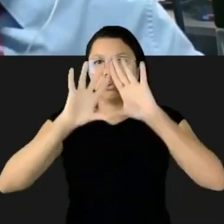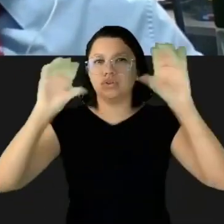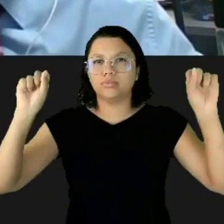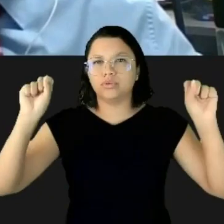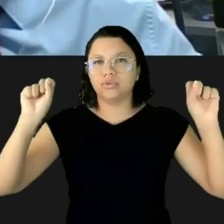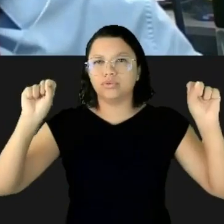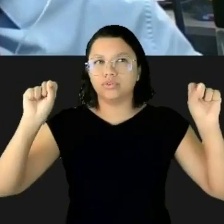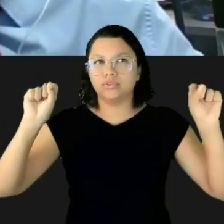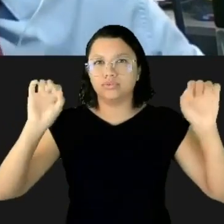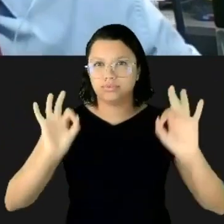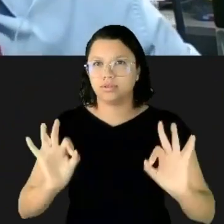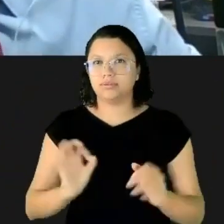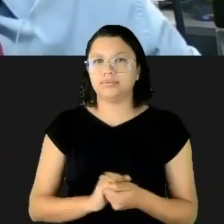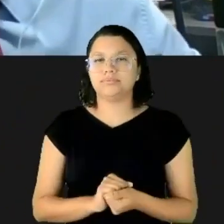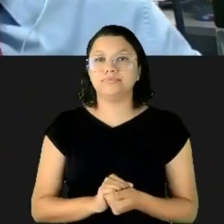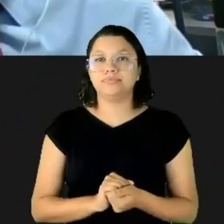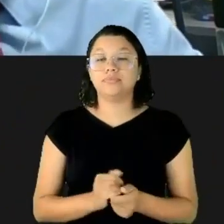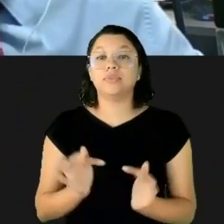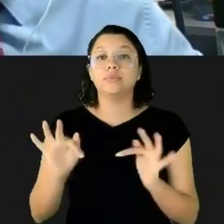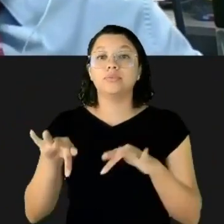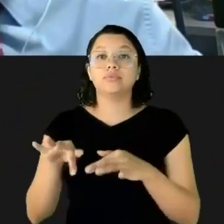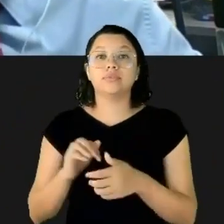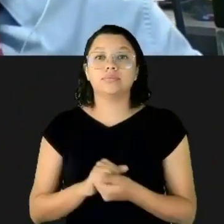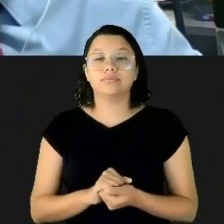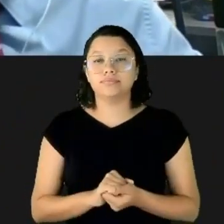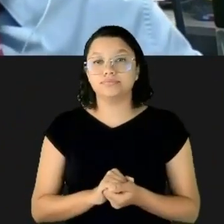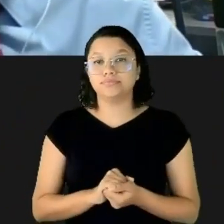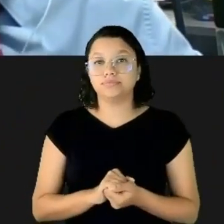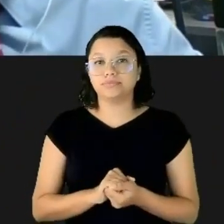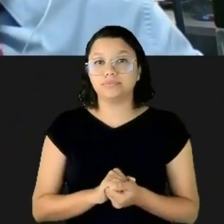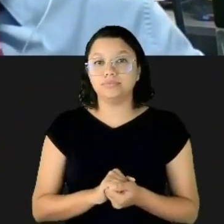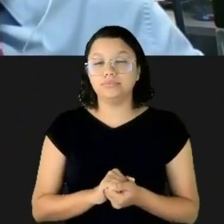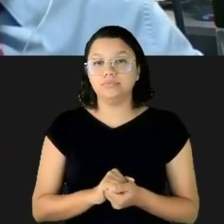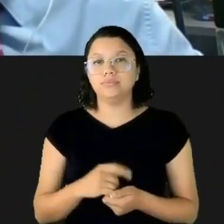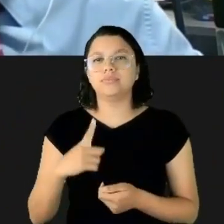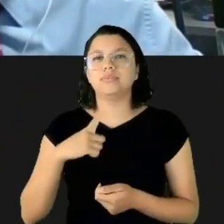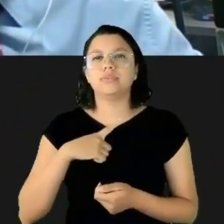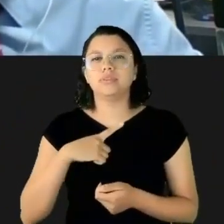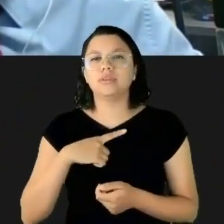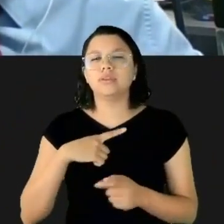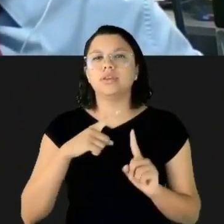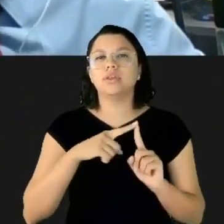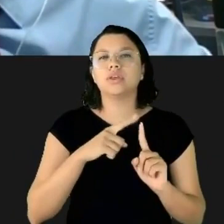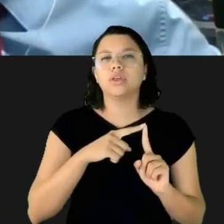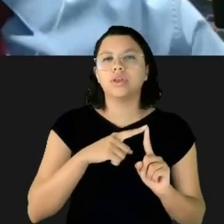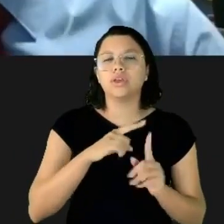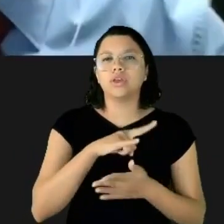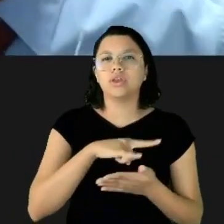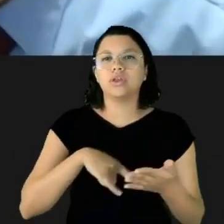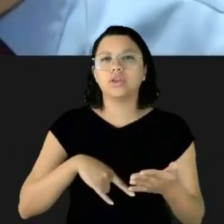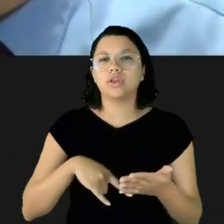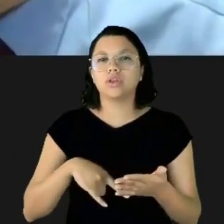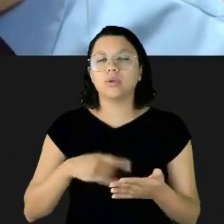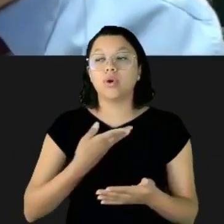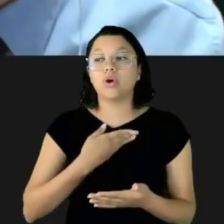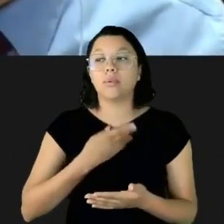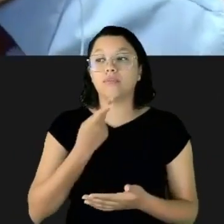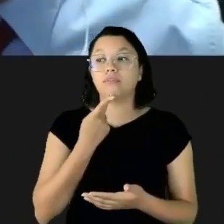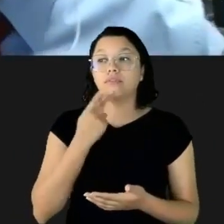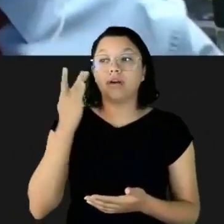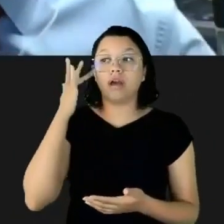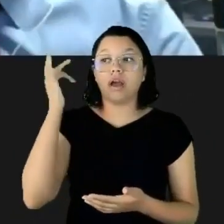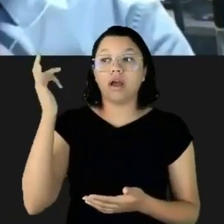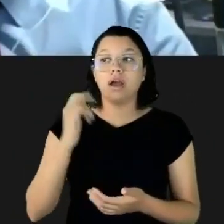tribunal isso e por fim existe um modelo que os colegas vão falar